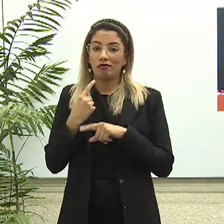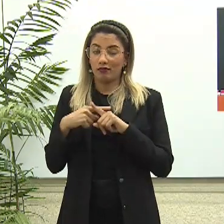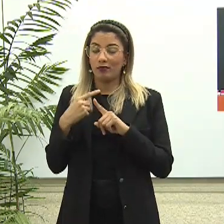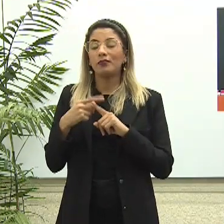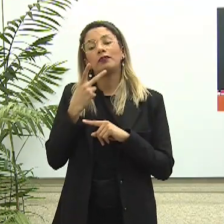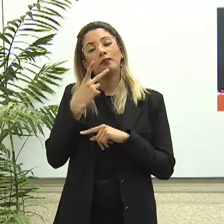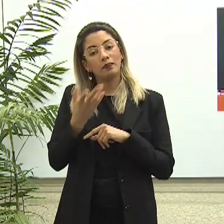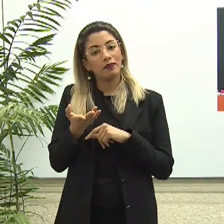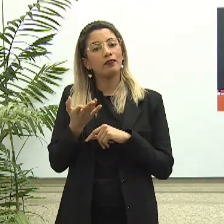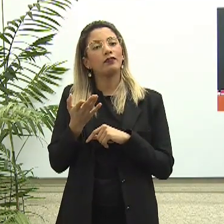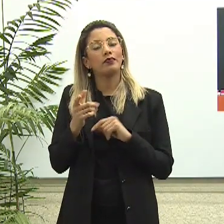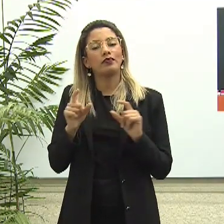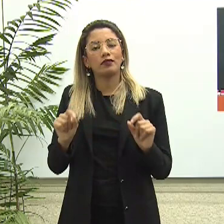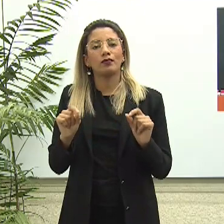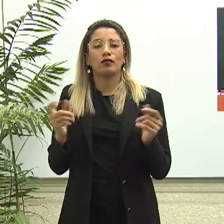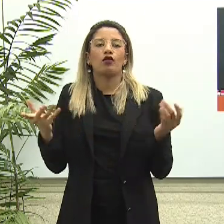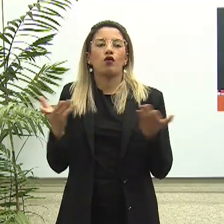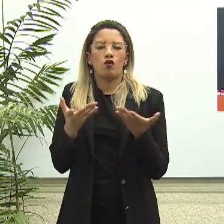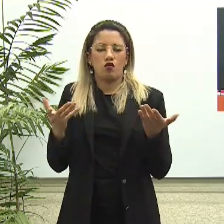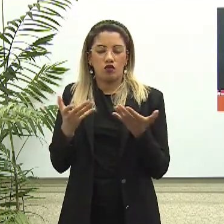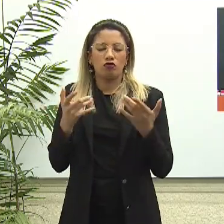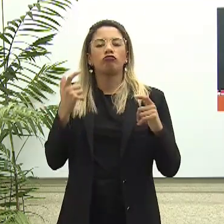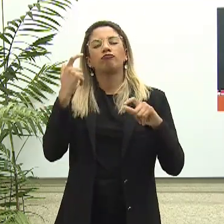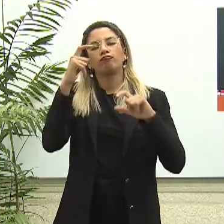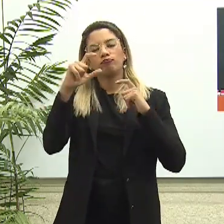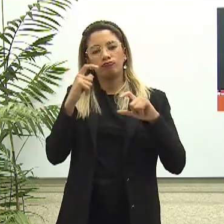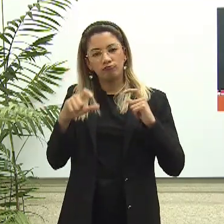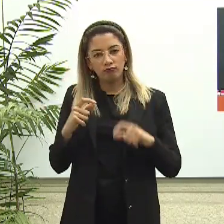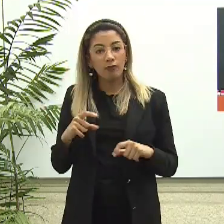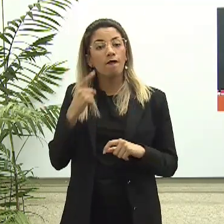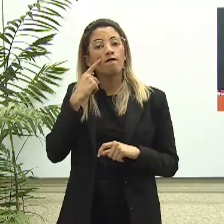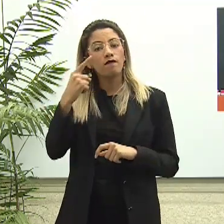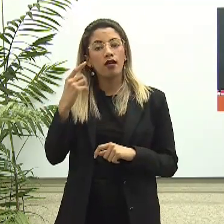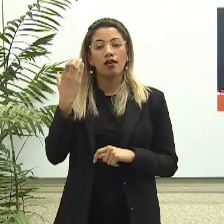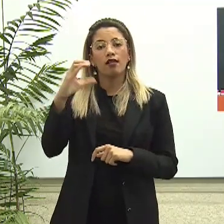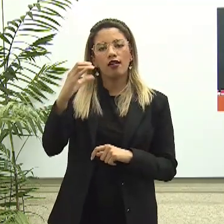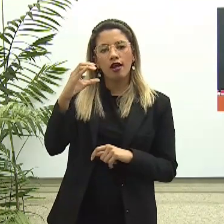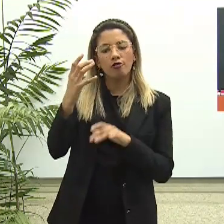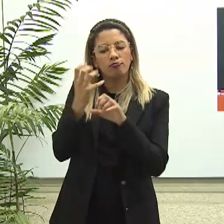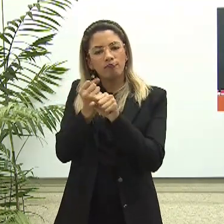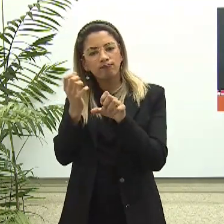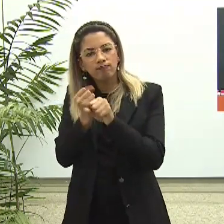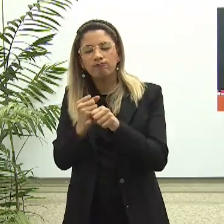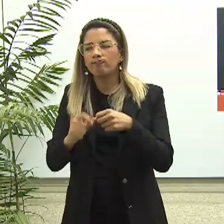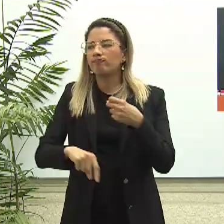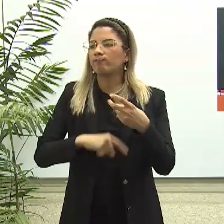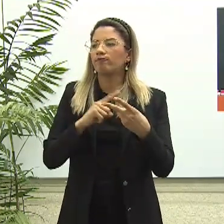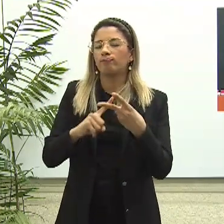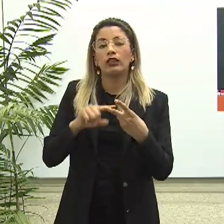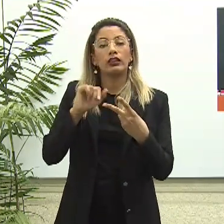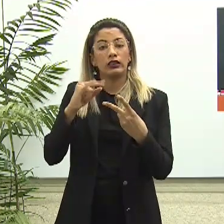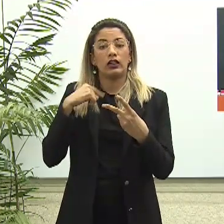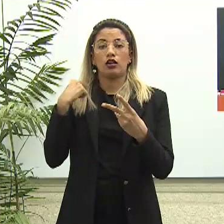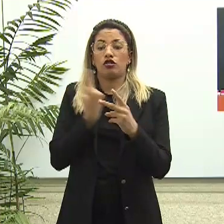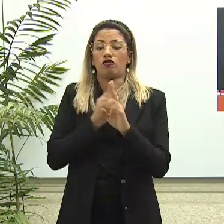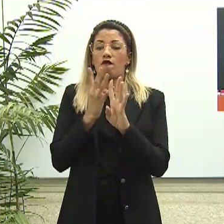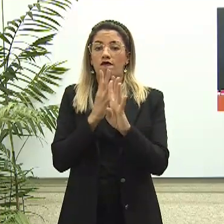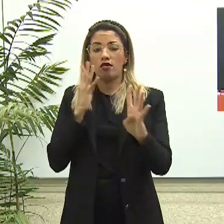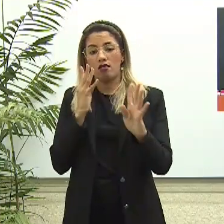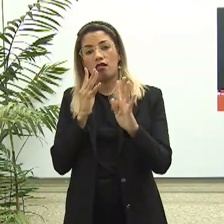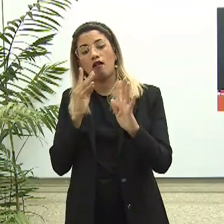opacidade porque hoje os algoritmos definem o nosso score de crédito definem se a gente vai estar na frente não na fila define